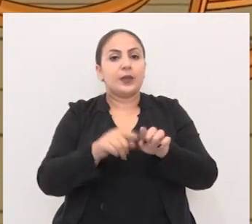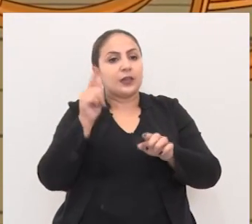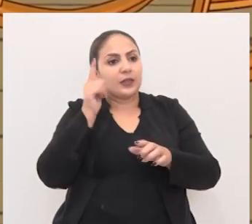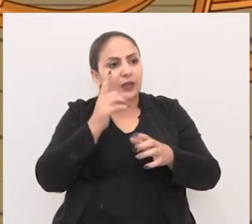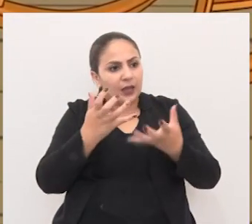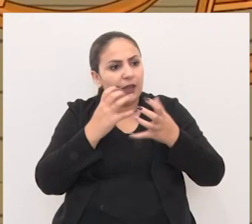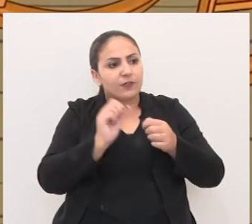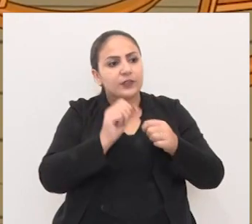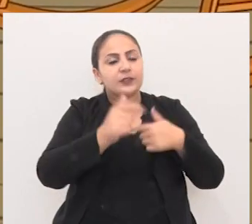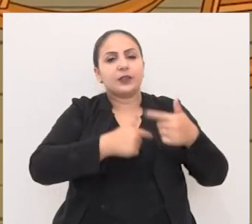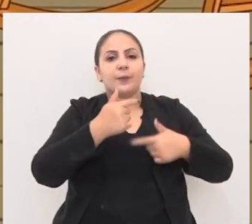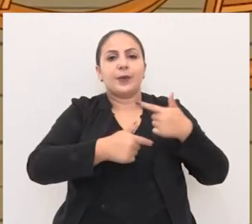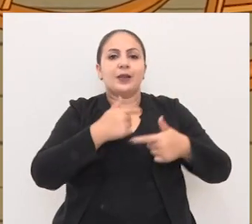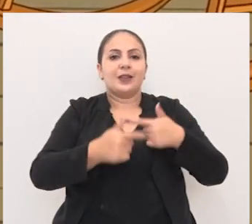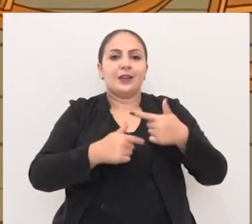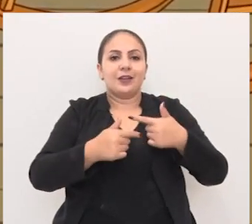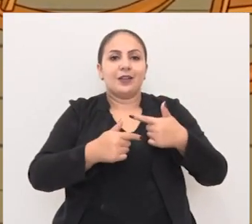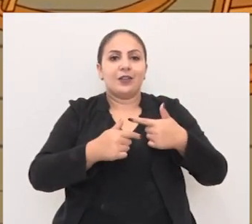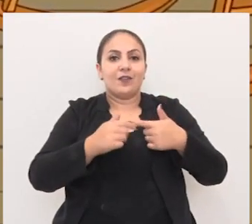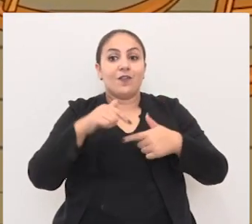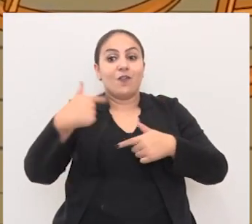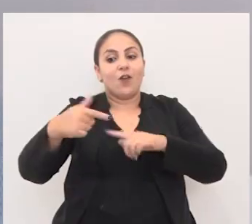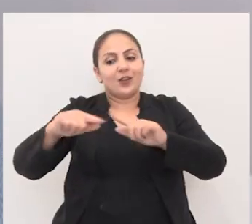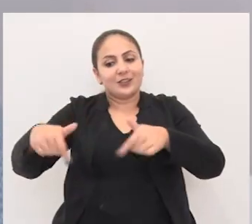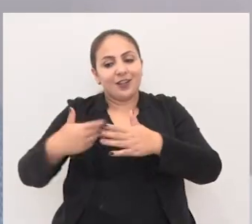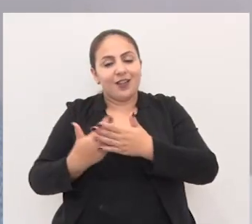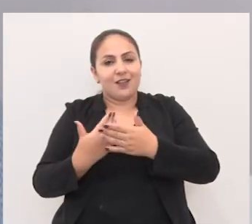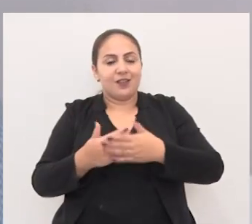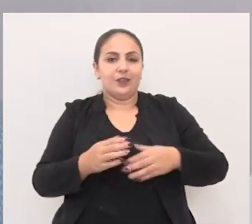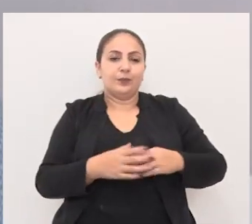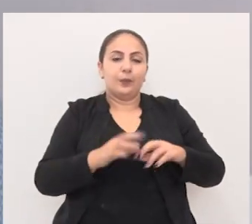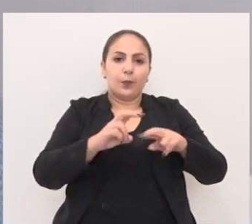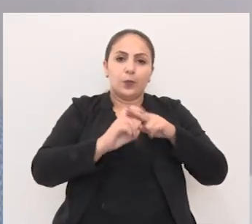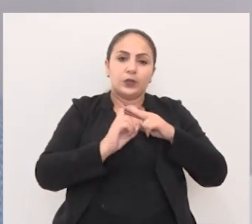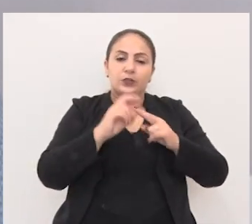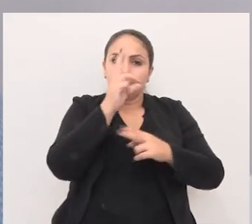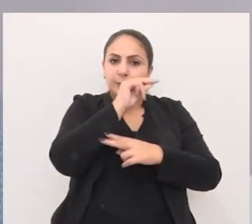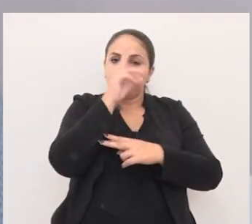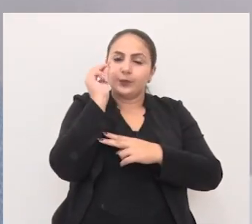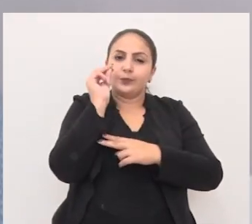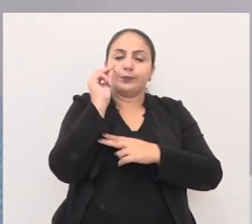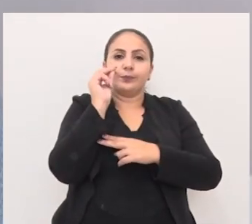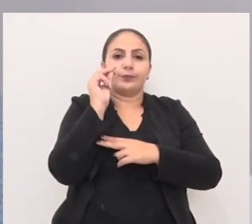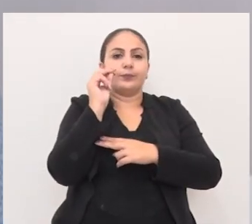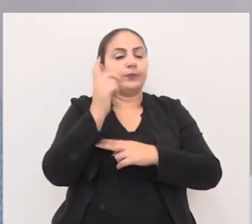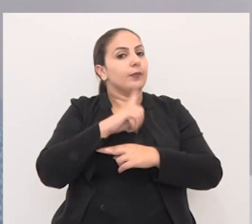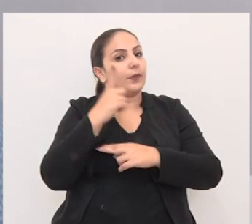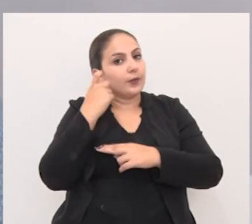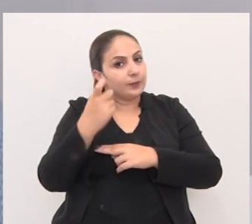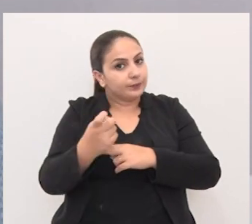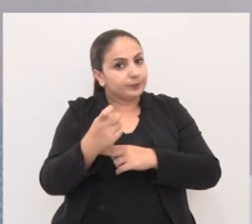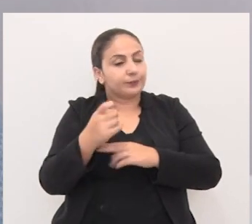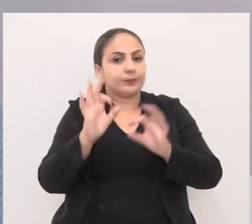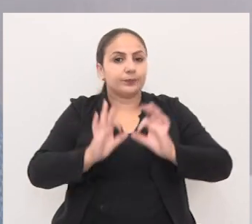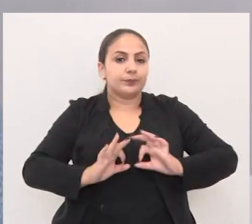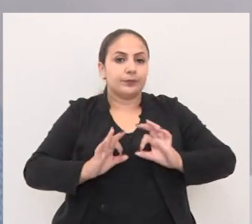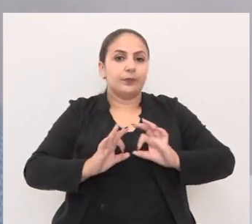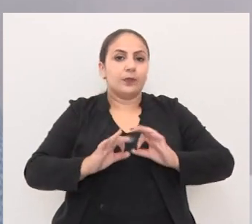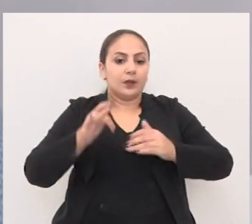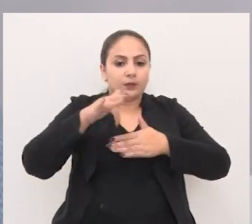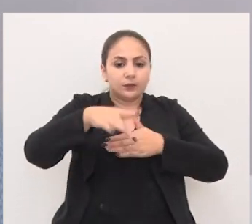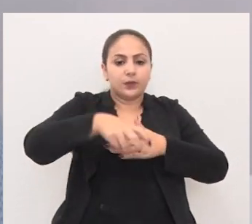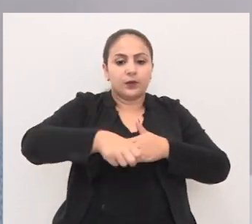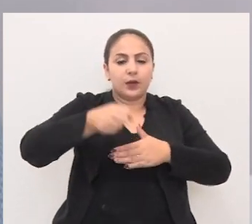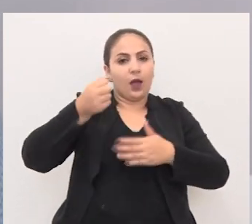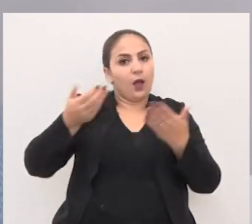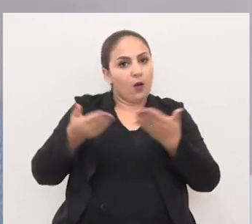fazer trabalhos extra o horário da sala de aula. Então, basta a prefeitura realmente ter interesse. Esse projeto foi desarquivado